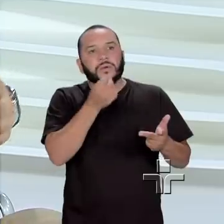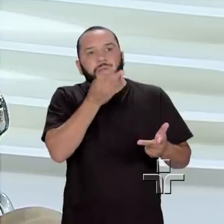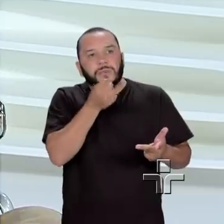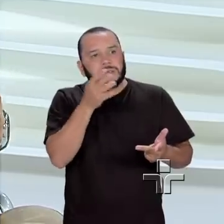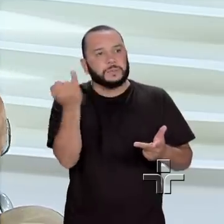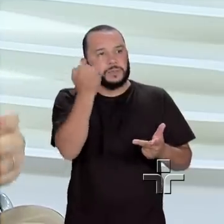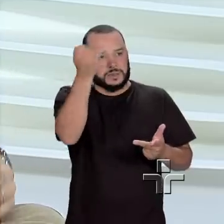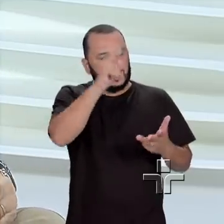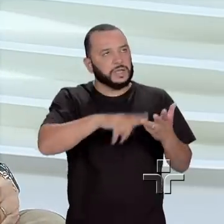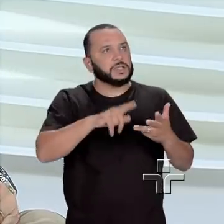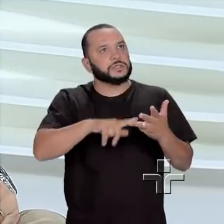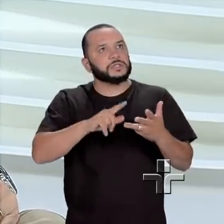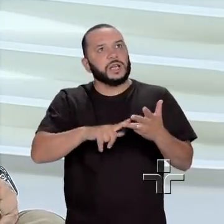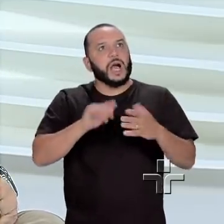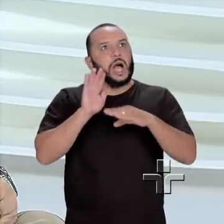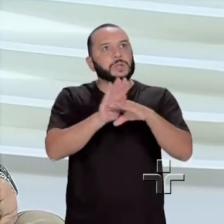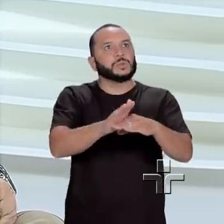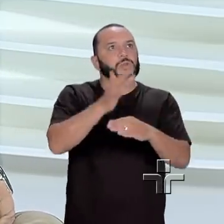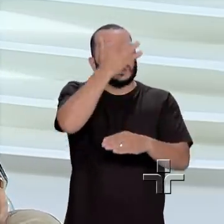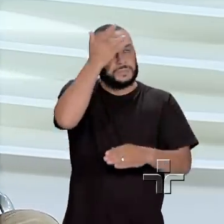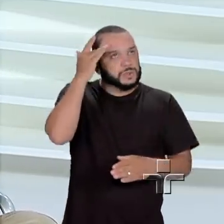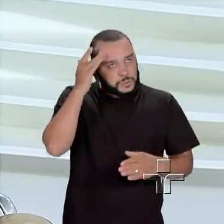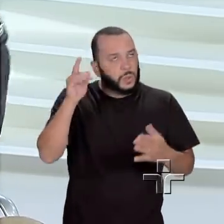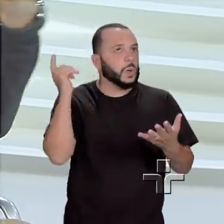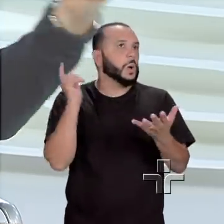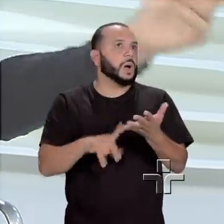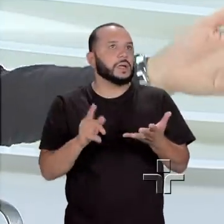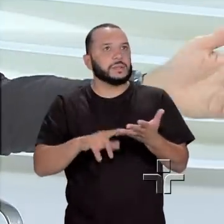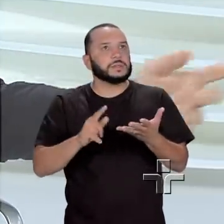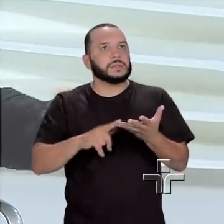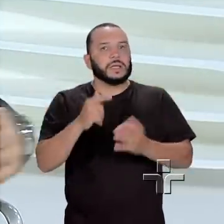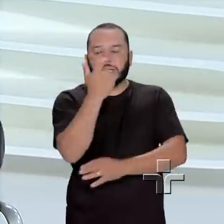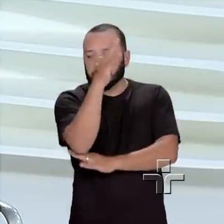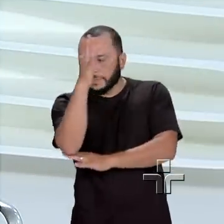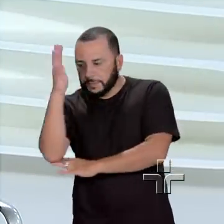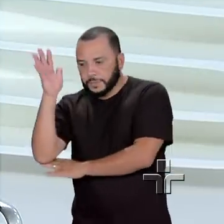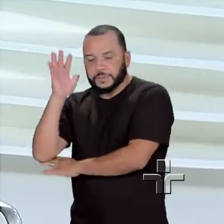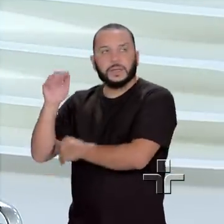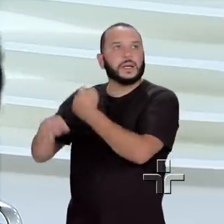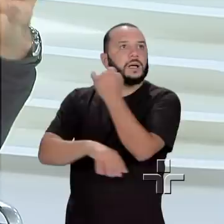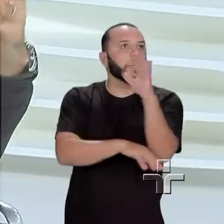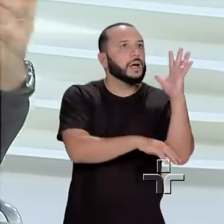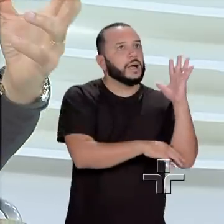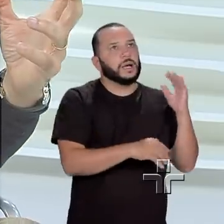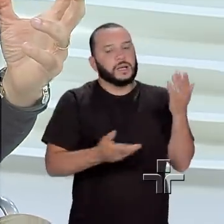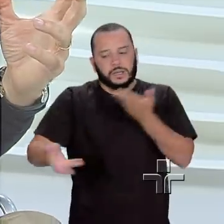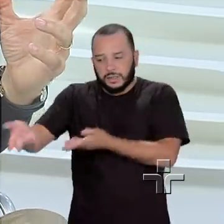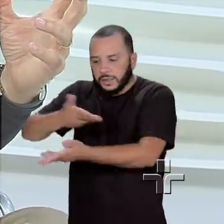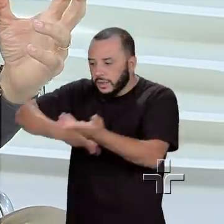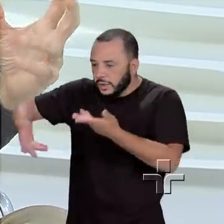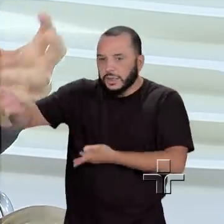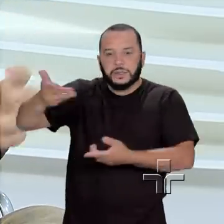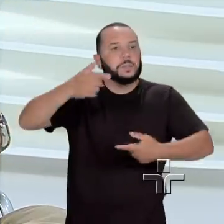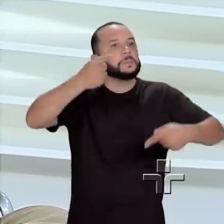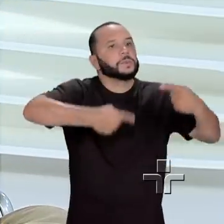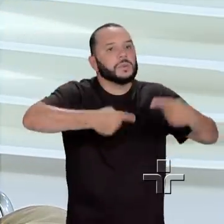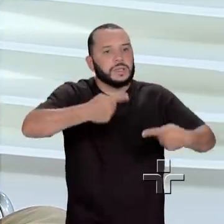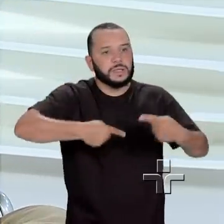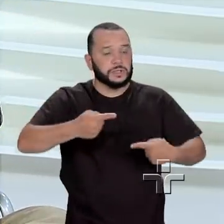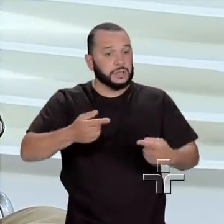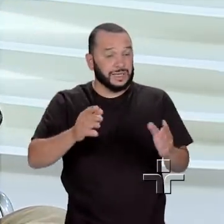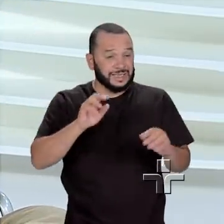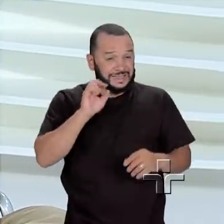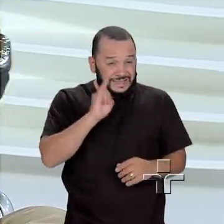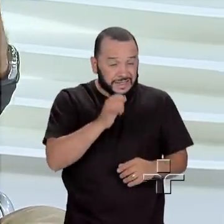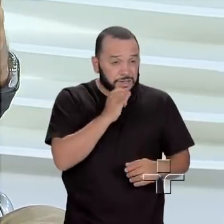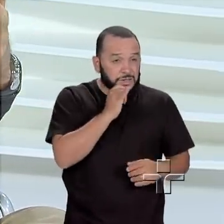de outras pessoas, seja no cenário ambiental, das relações humanas, da política, seja lá o que for, se aquele conteúdo